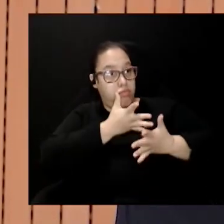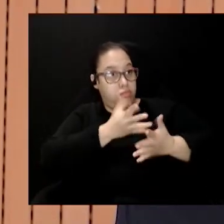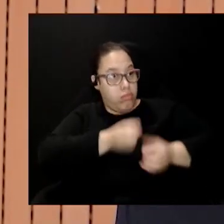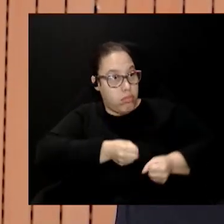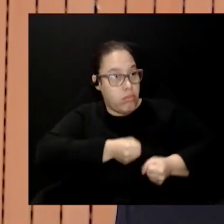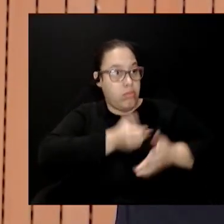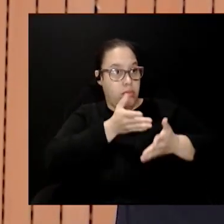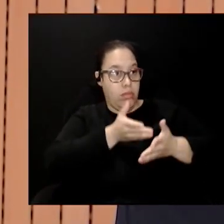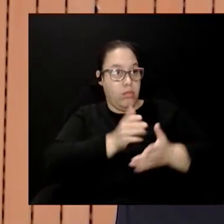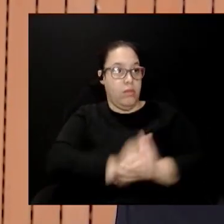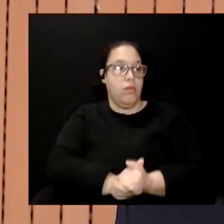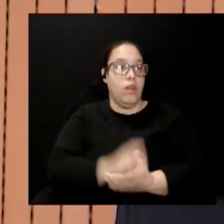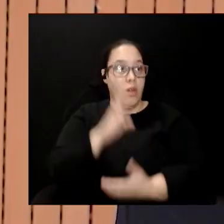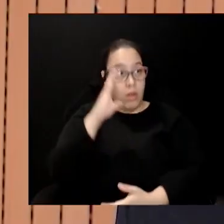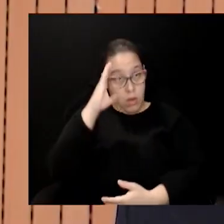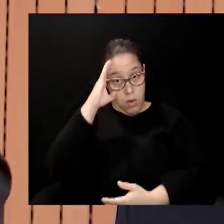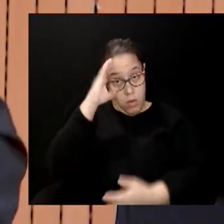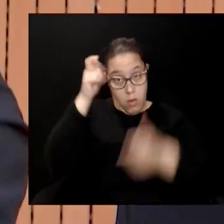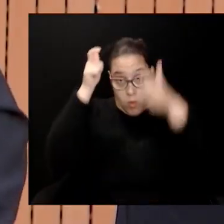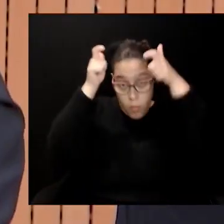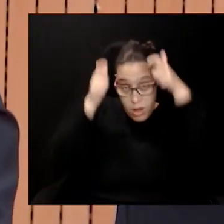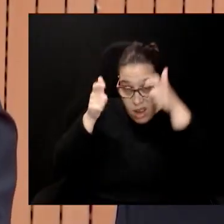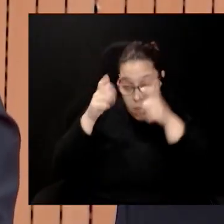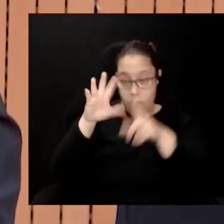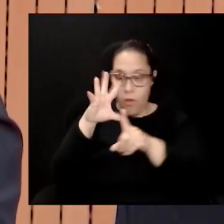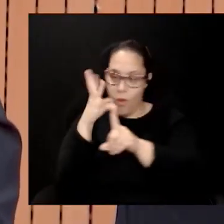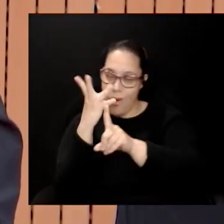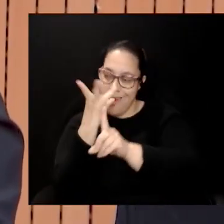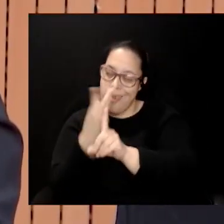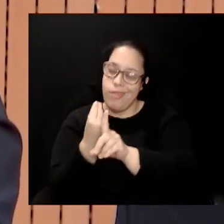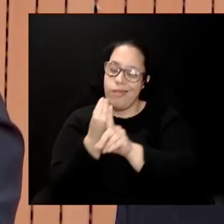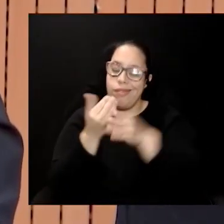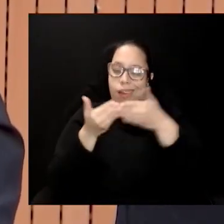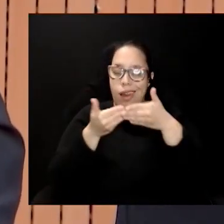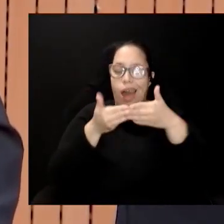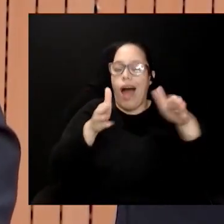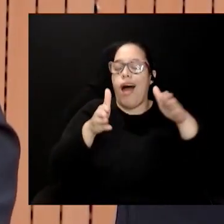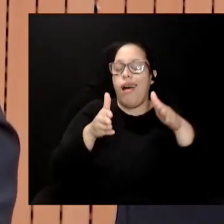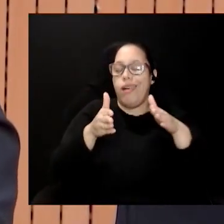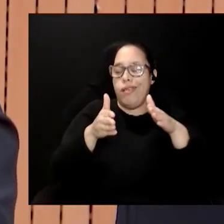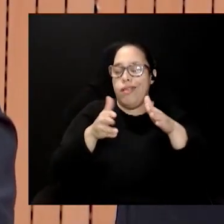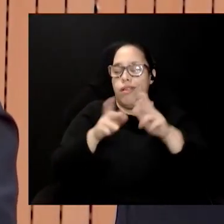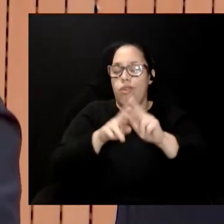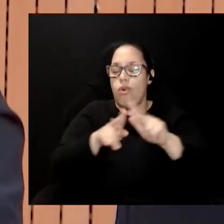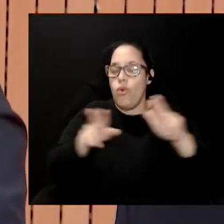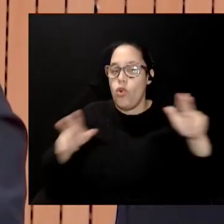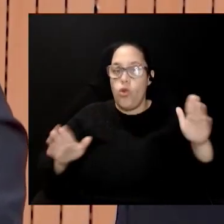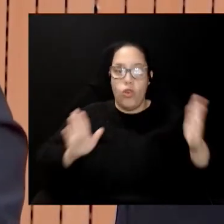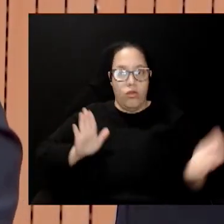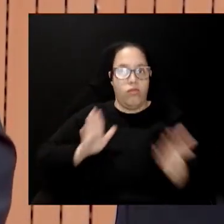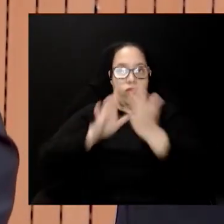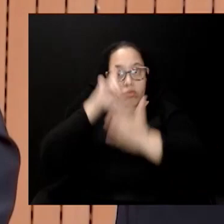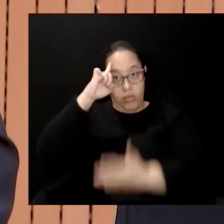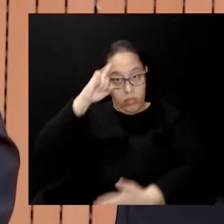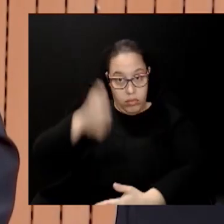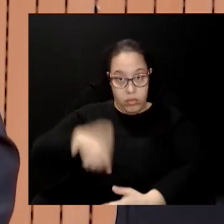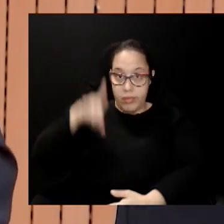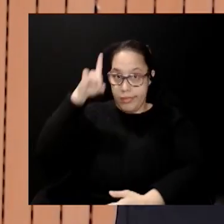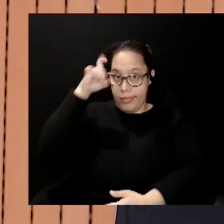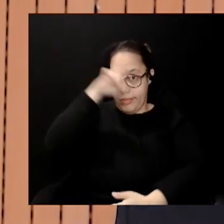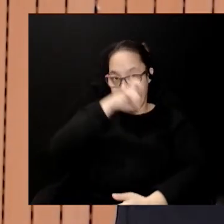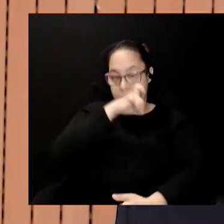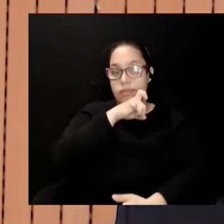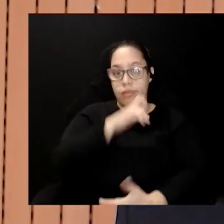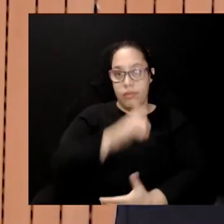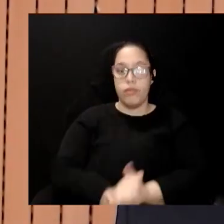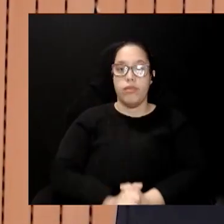príncipe dos artistas, né, mas também ele abriu campo de batalha e sempre à frente das decisões difíceis a serem tomadas. Então, acaba